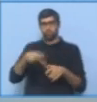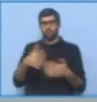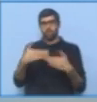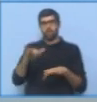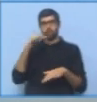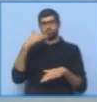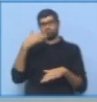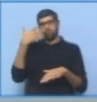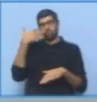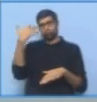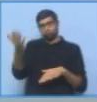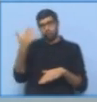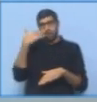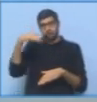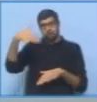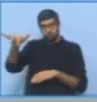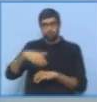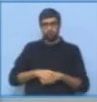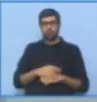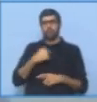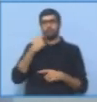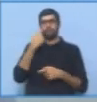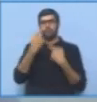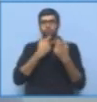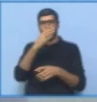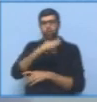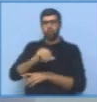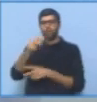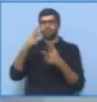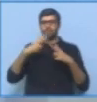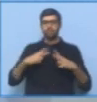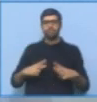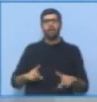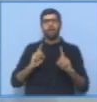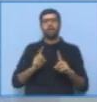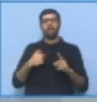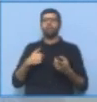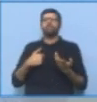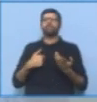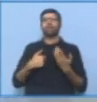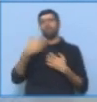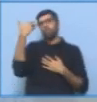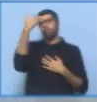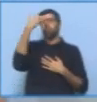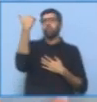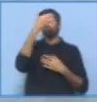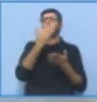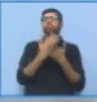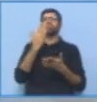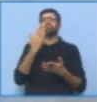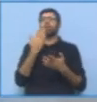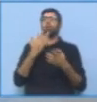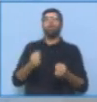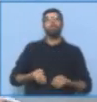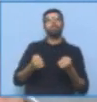também fora do nosso país, que procuram lugares para descansar, e não simplesmente para descansar no sentido de não ter nada